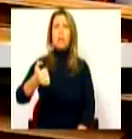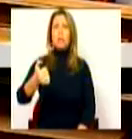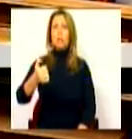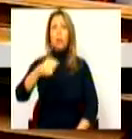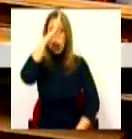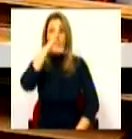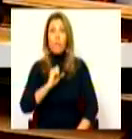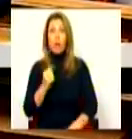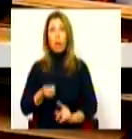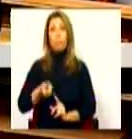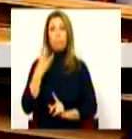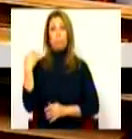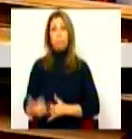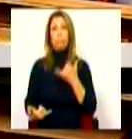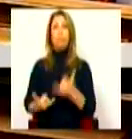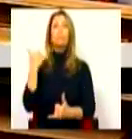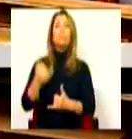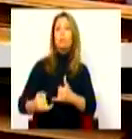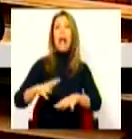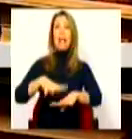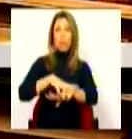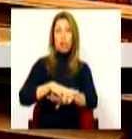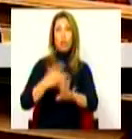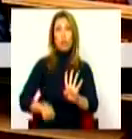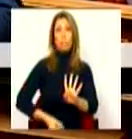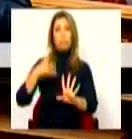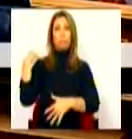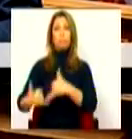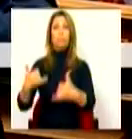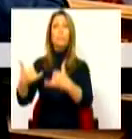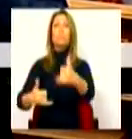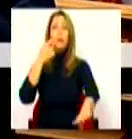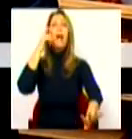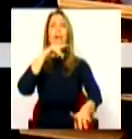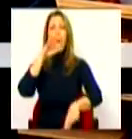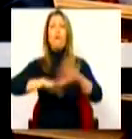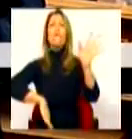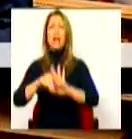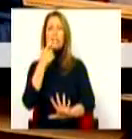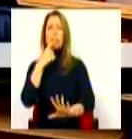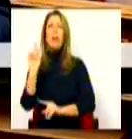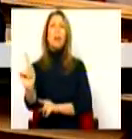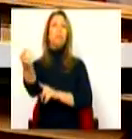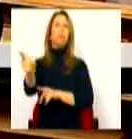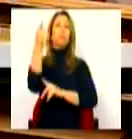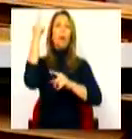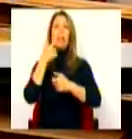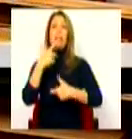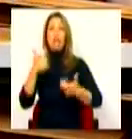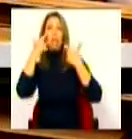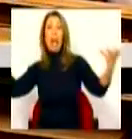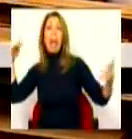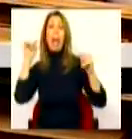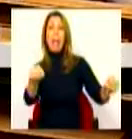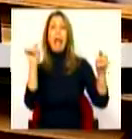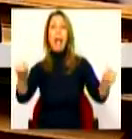vários governos, várias administrações. Quem atira pedras pode ter cuidado que elas fazem ricochete e cair na cabeça de quem anda sempre a tirar